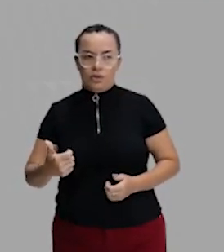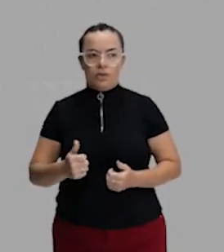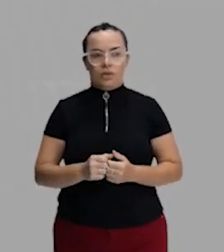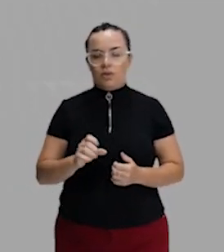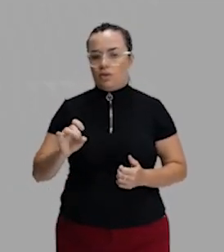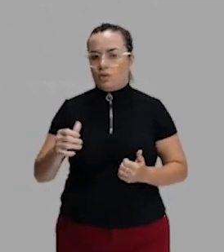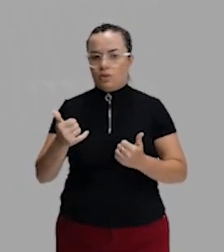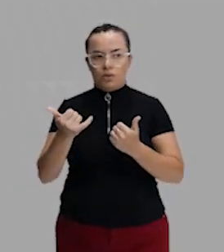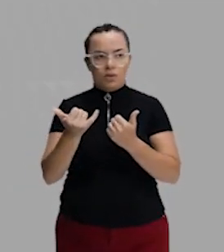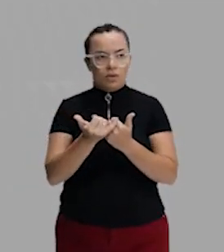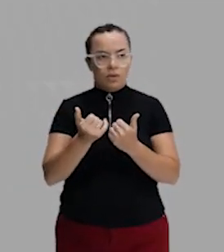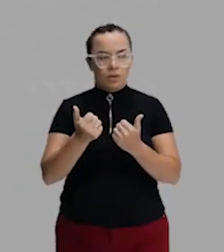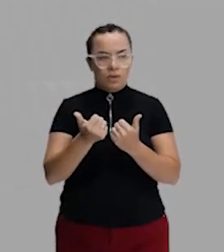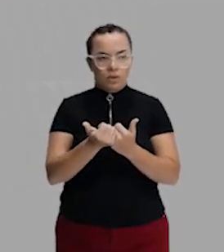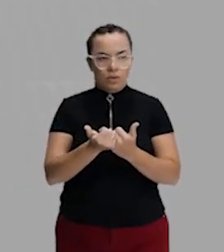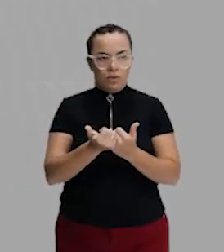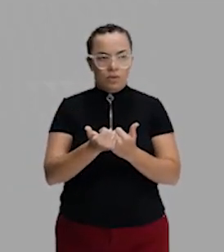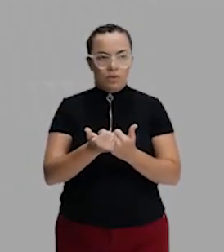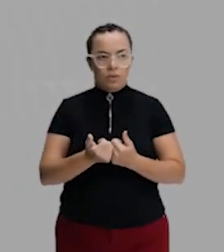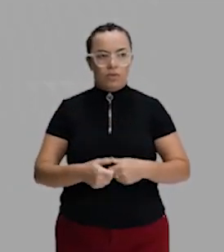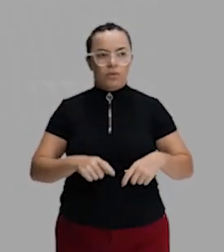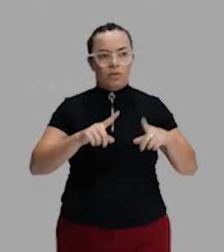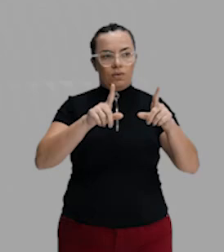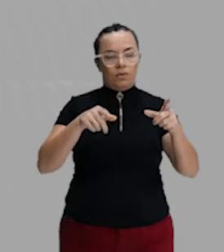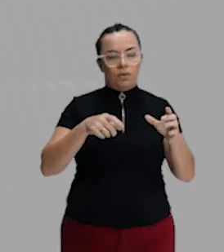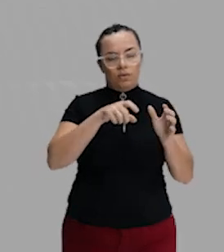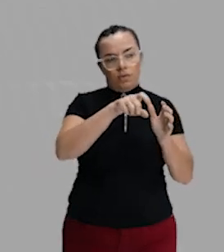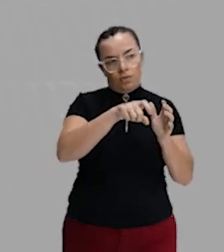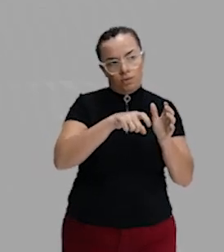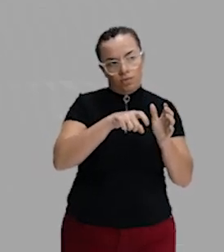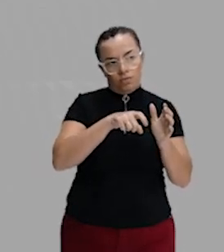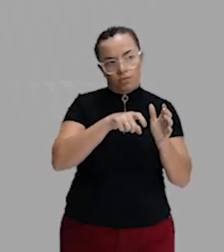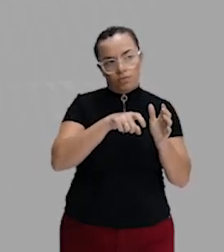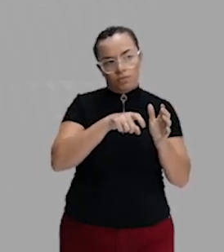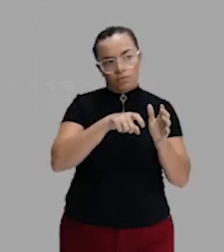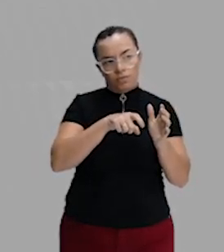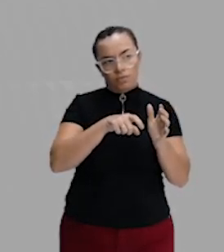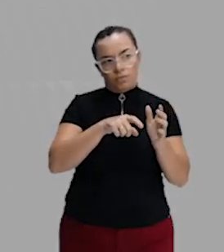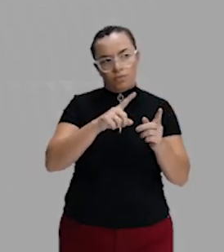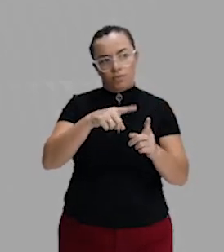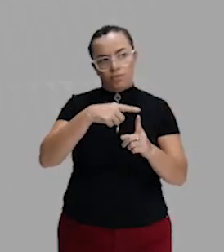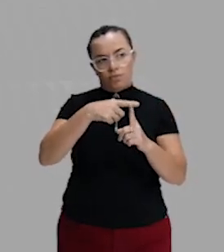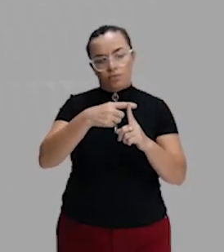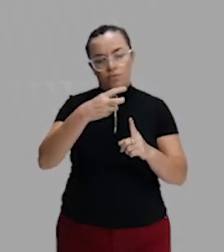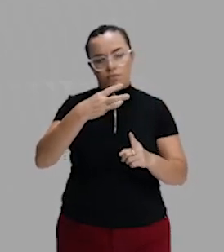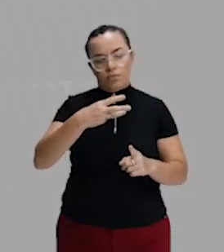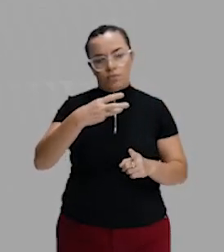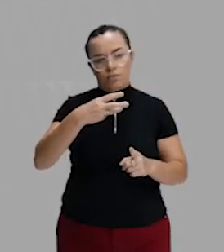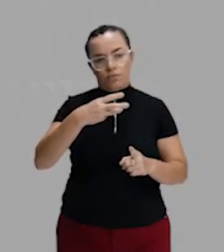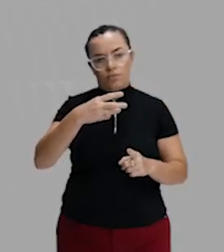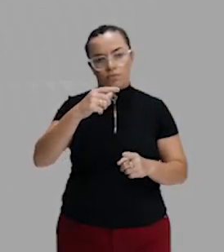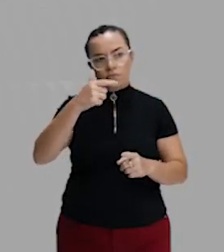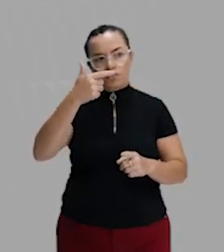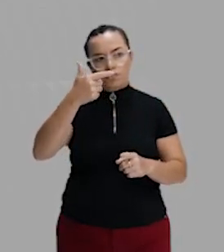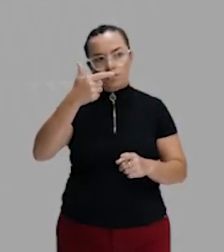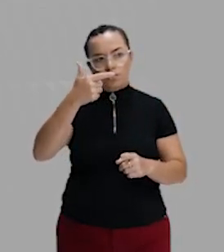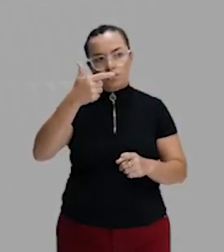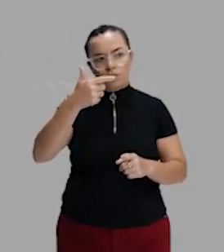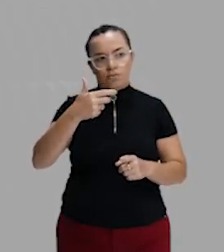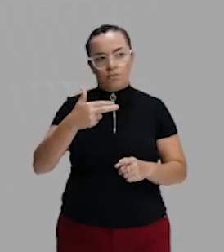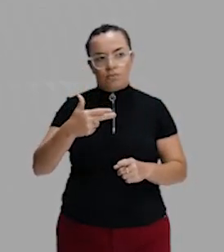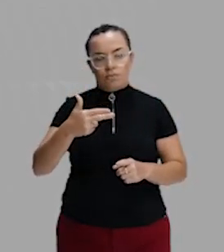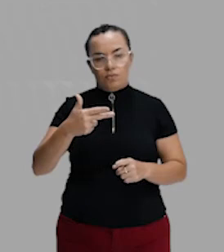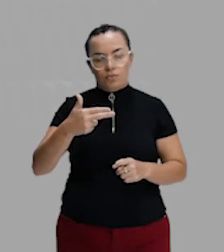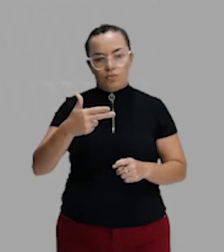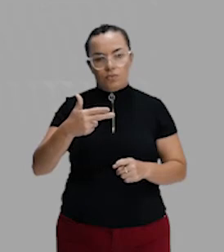substituir. Você vai ter x mais 3 ao quadrado. Vou multiplicar logo